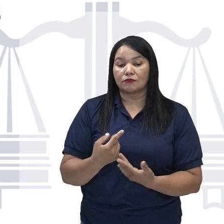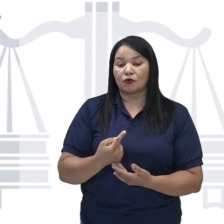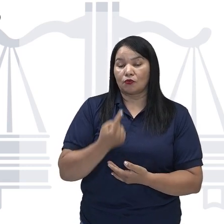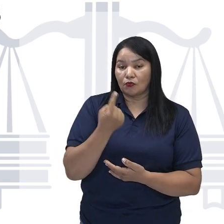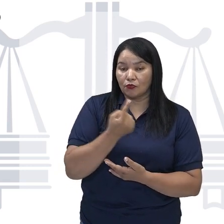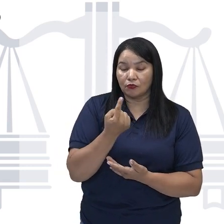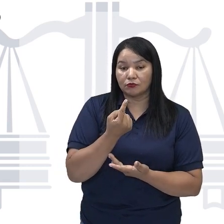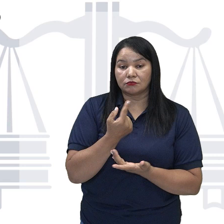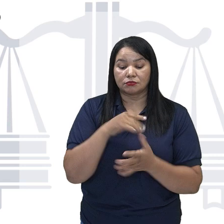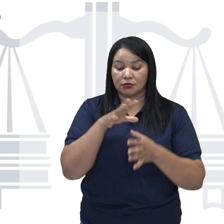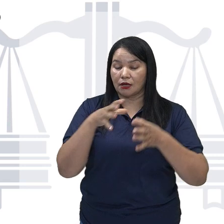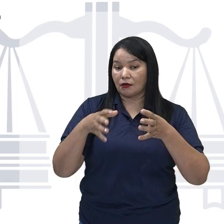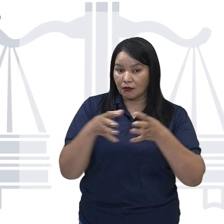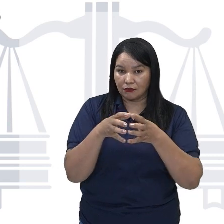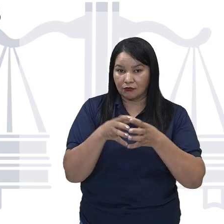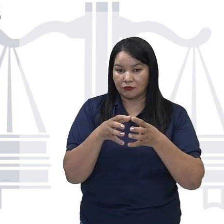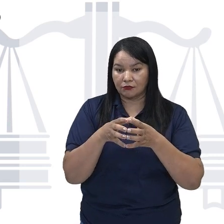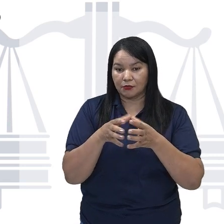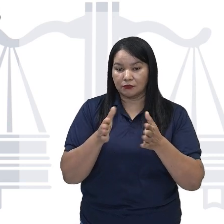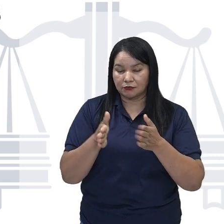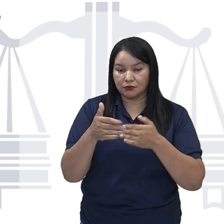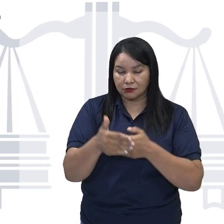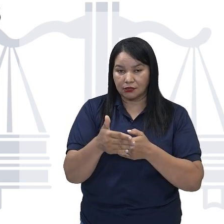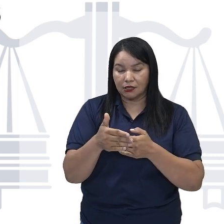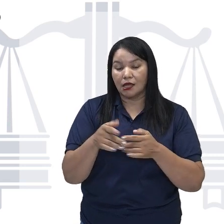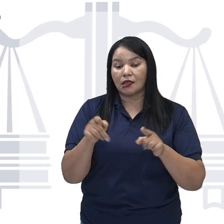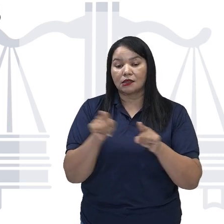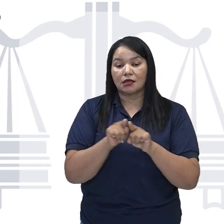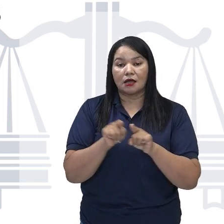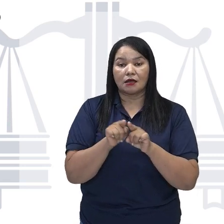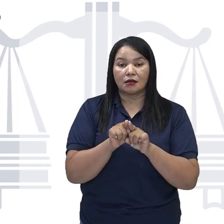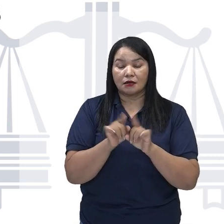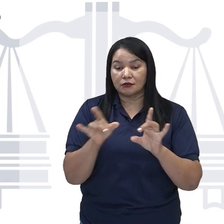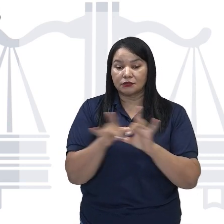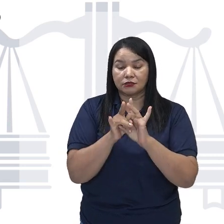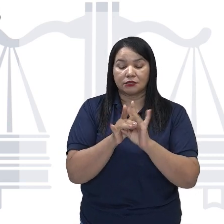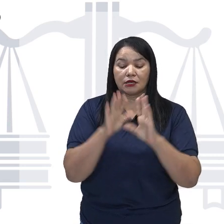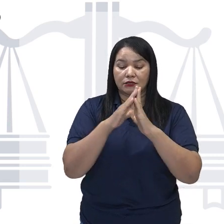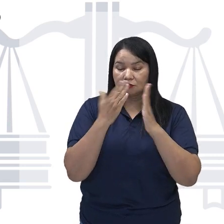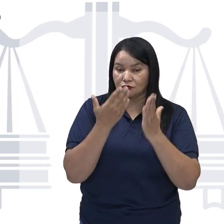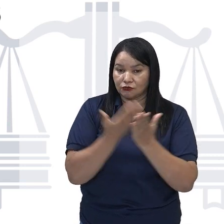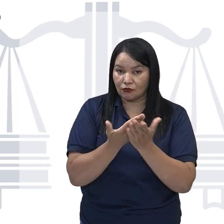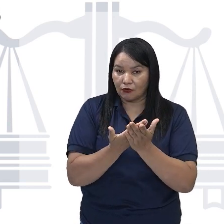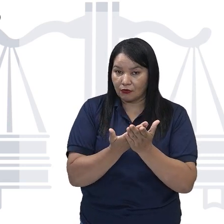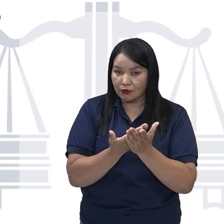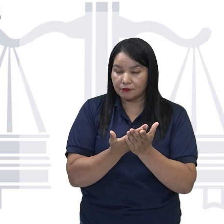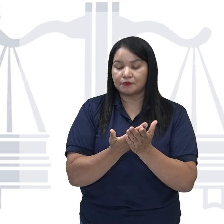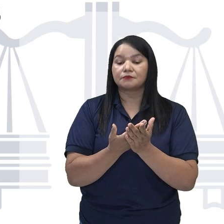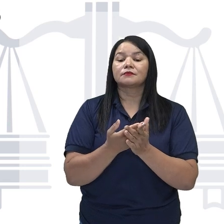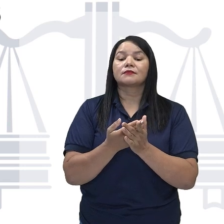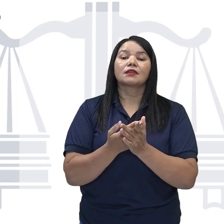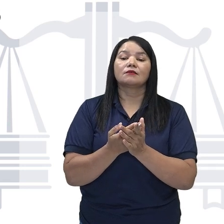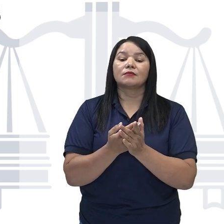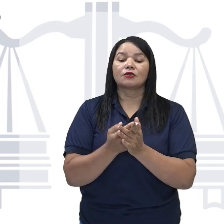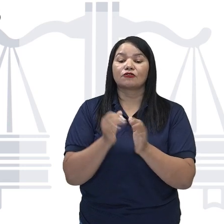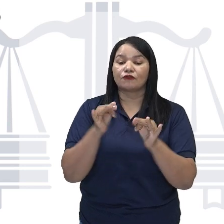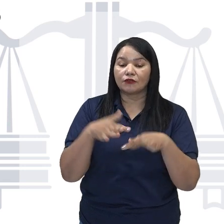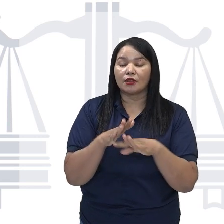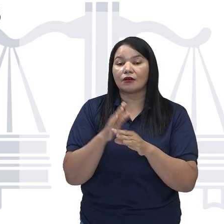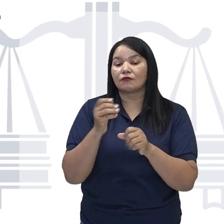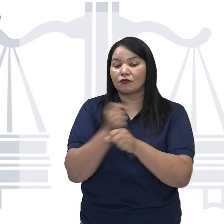representa a turma. A turma está ligada à escola sede. E, por último, vem o ano